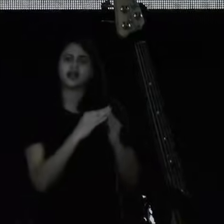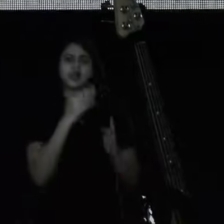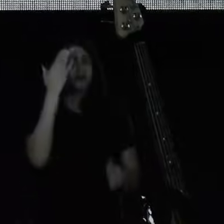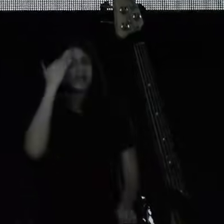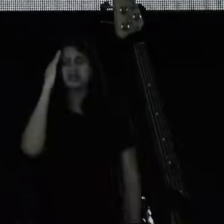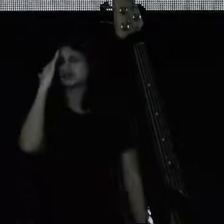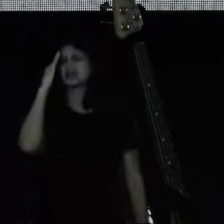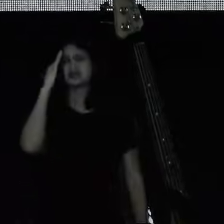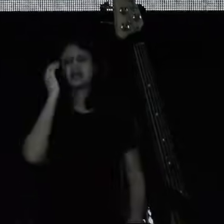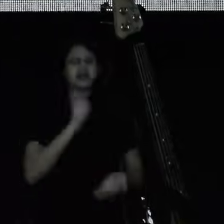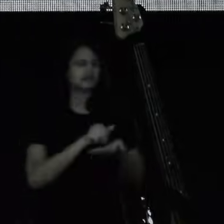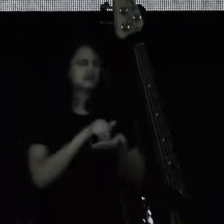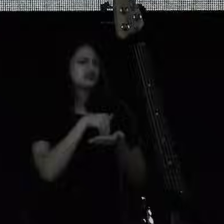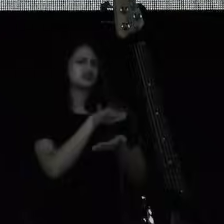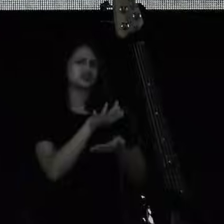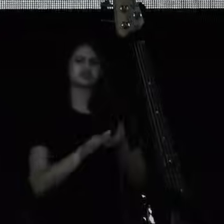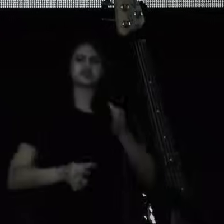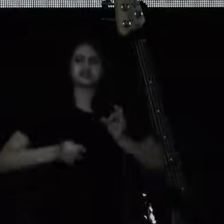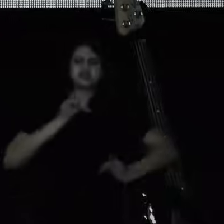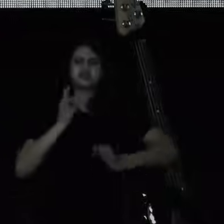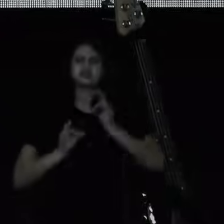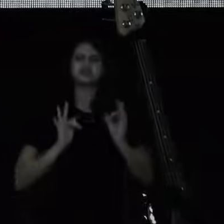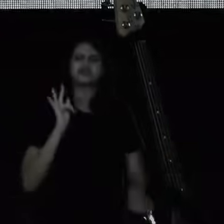futuro juiz de Israel. Deixa eu te falar.